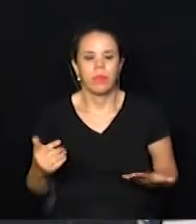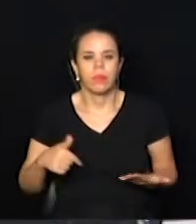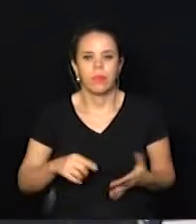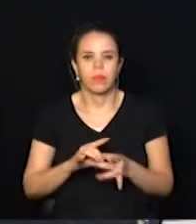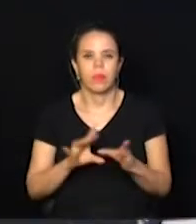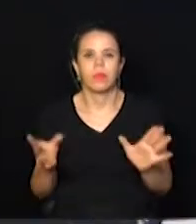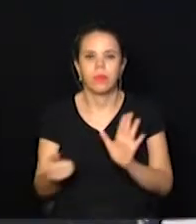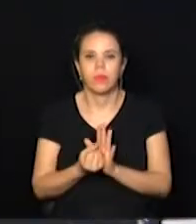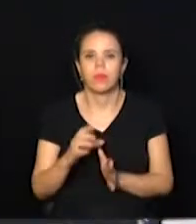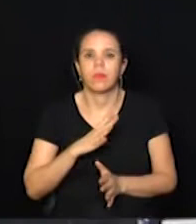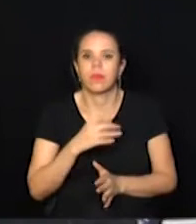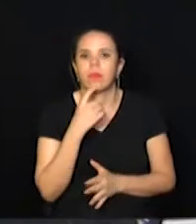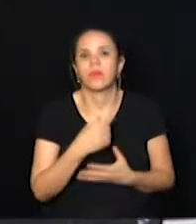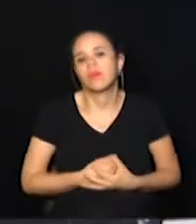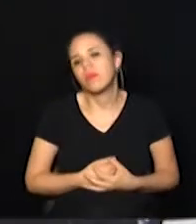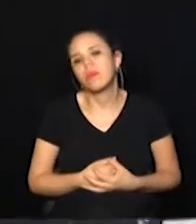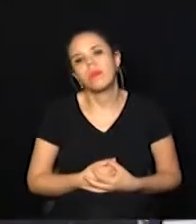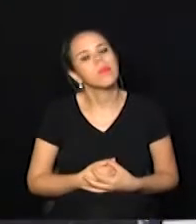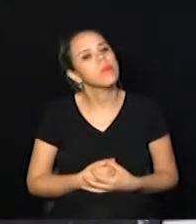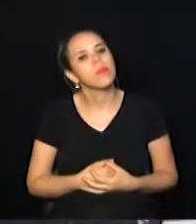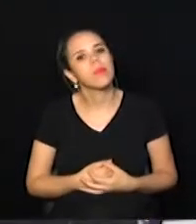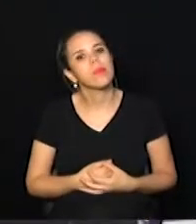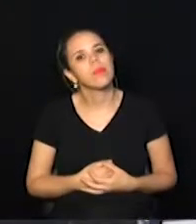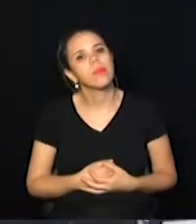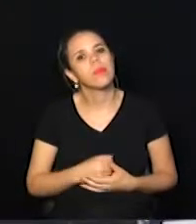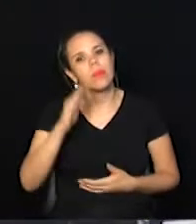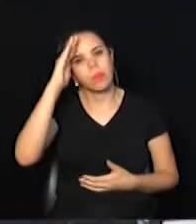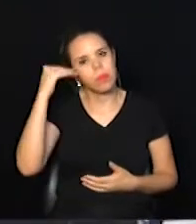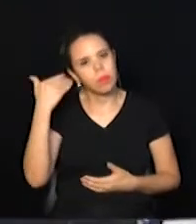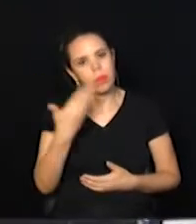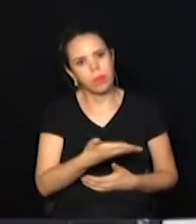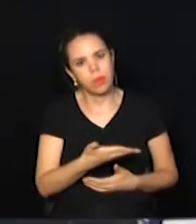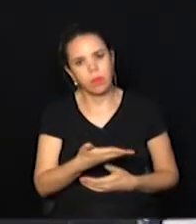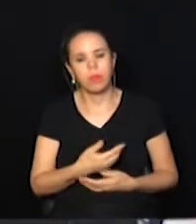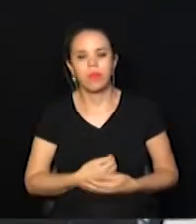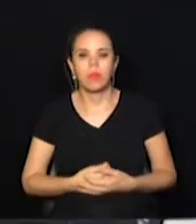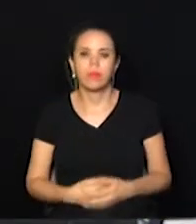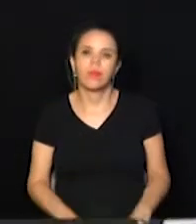muitas marcas na cidade de Campinas. Então, Pedro Torinho, por favor.